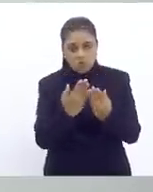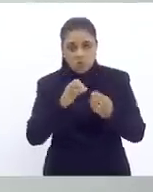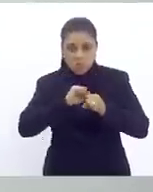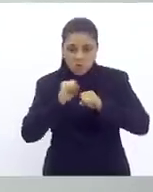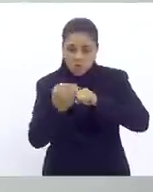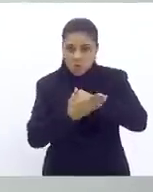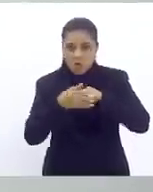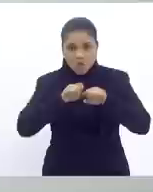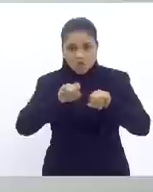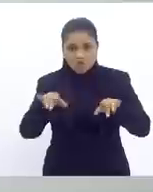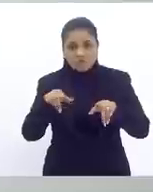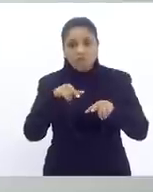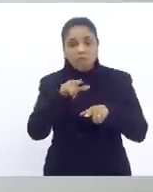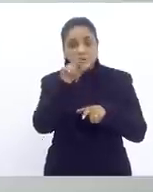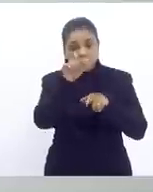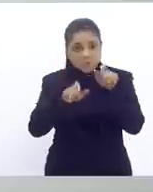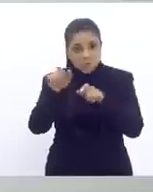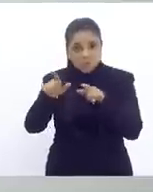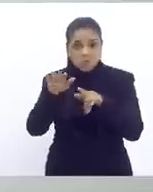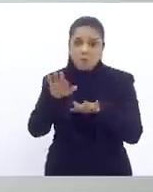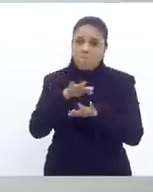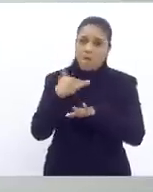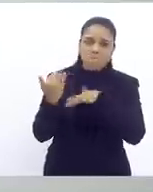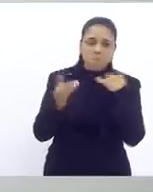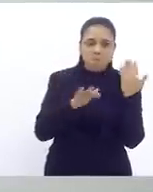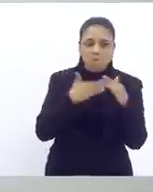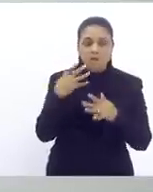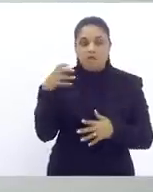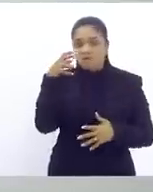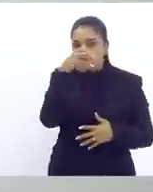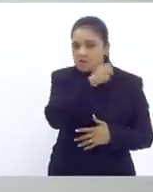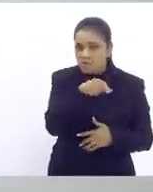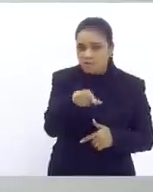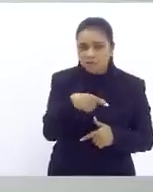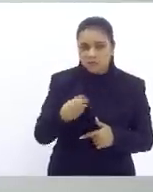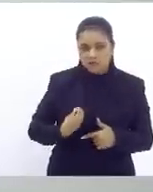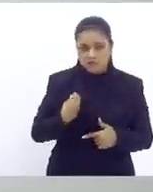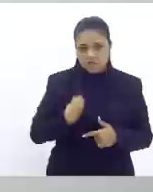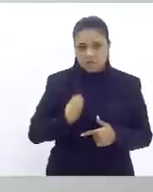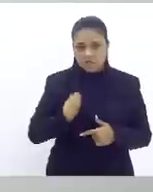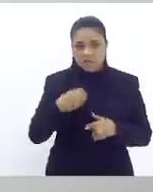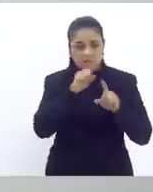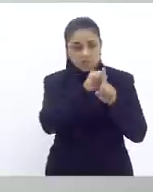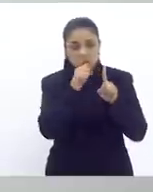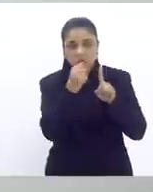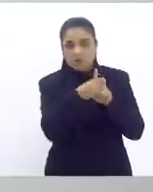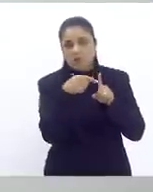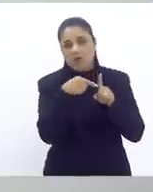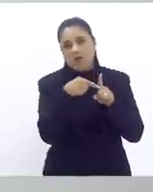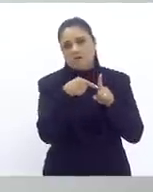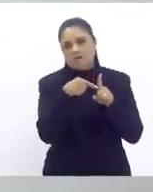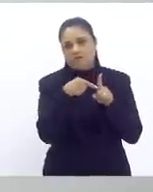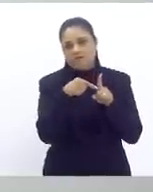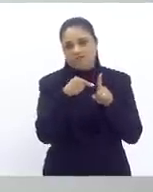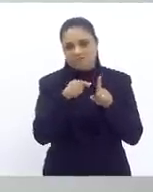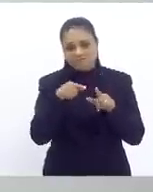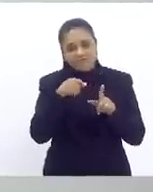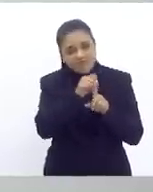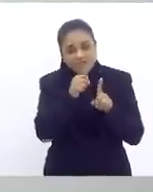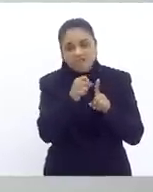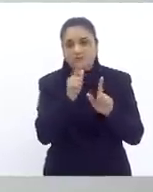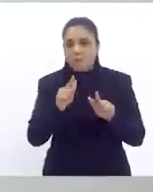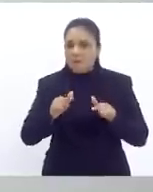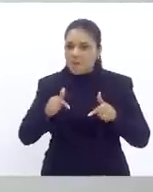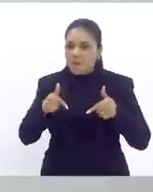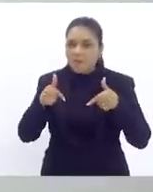foram pessoas que faleceram salvando as nossas vidas fazendo com que a sociedade né não né não parasse completamente no